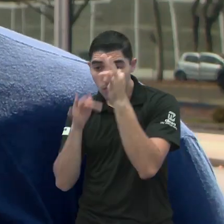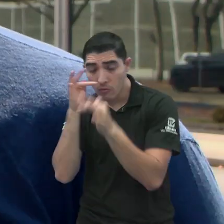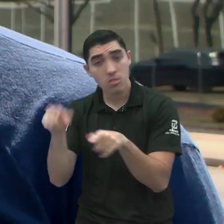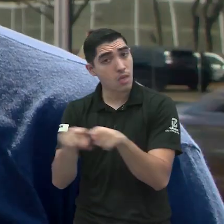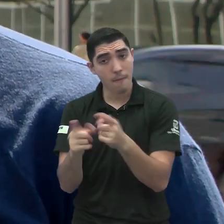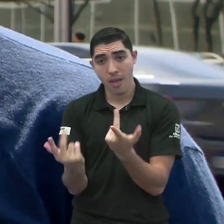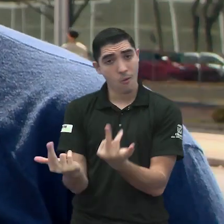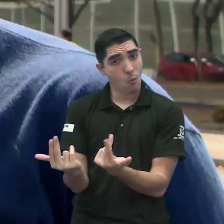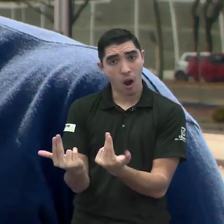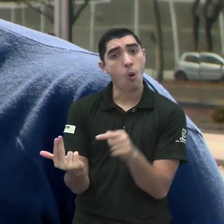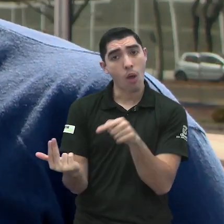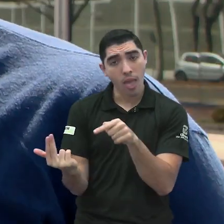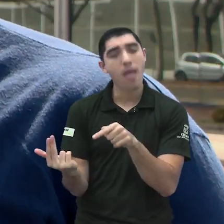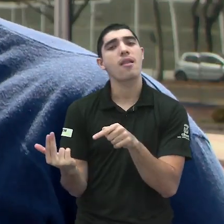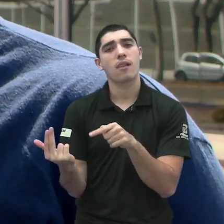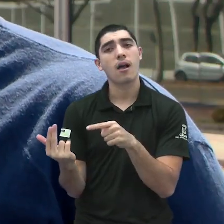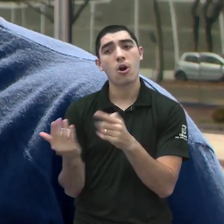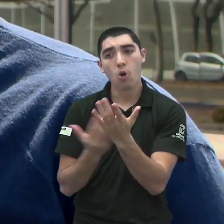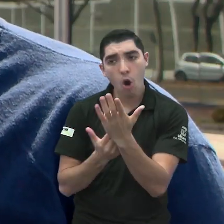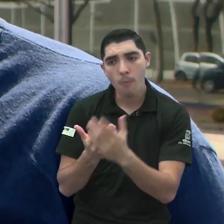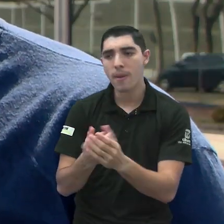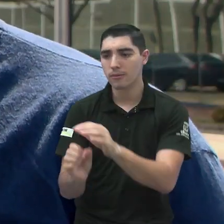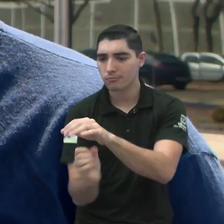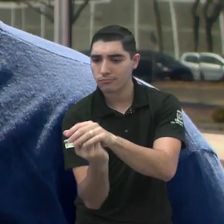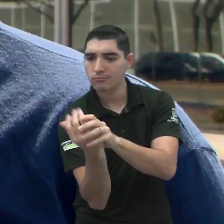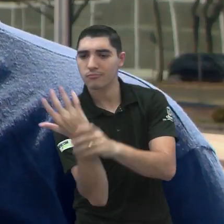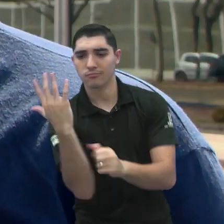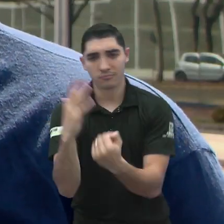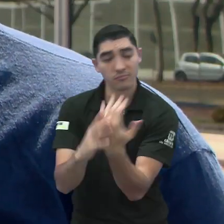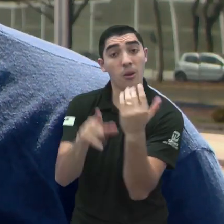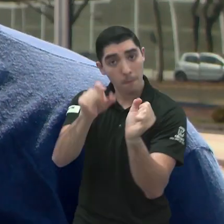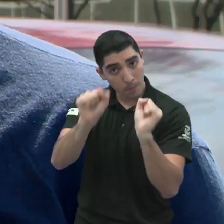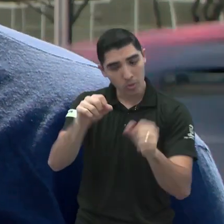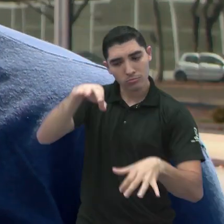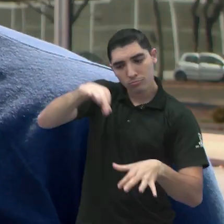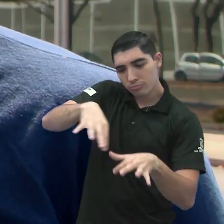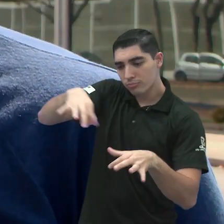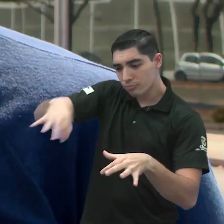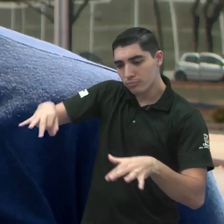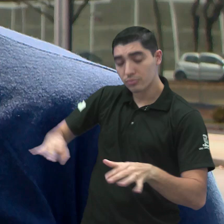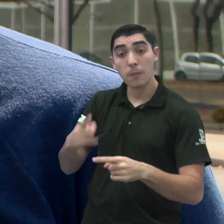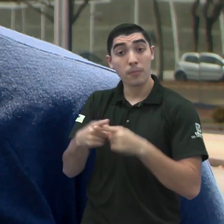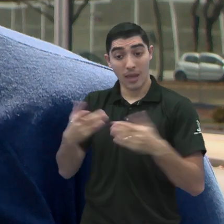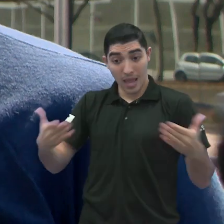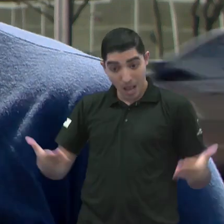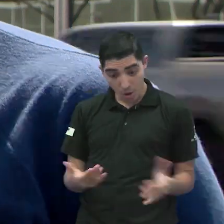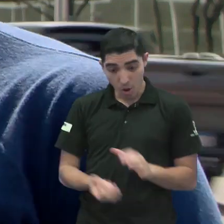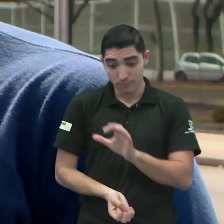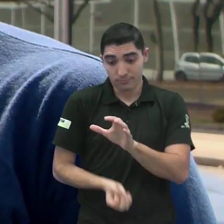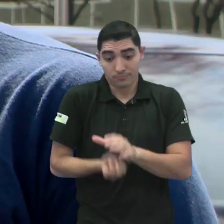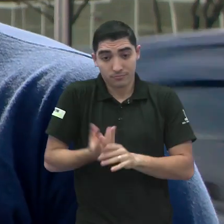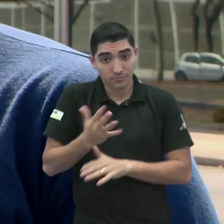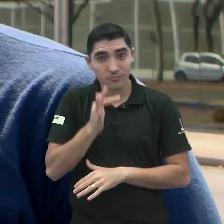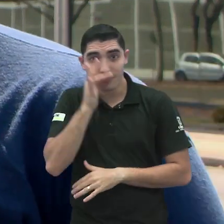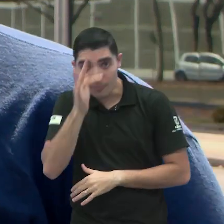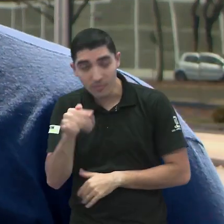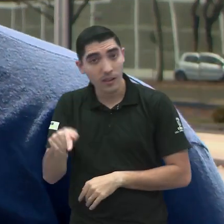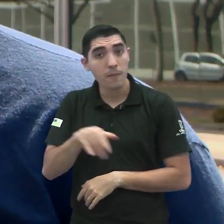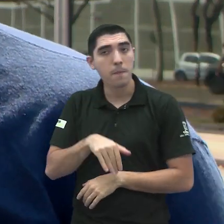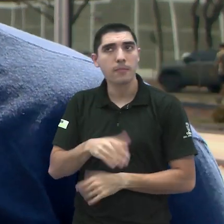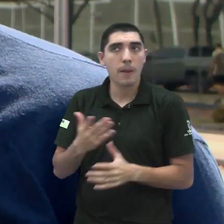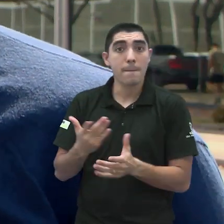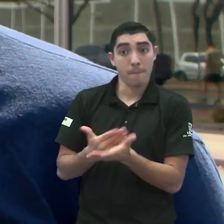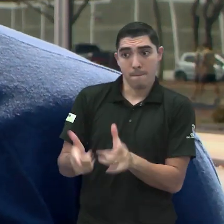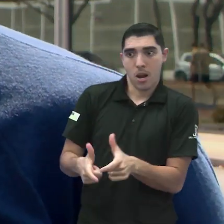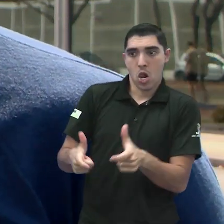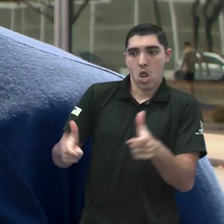as plantas no mesmo sentido. Elas é no momento onde você pode fazer excelentes mudas, porque é na primavera que o